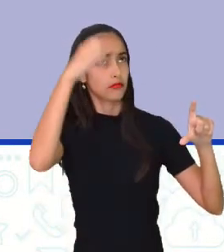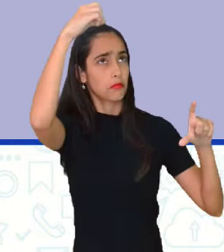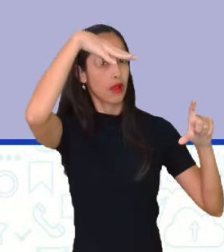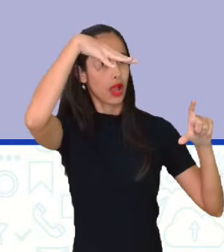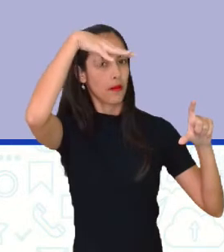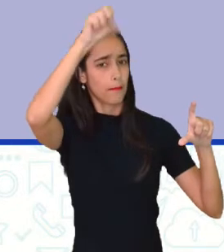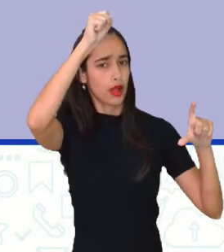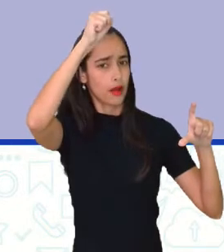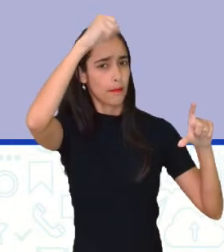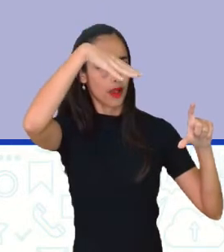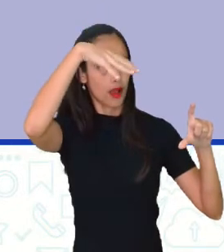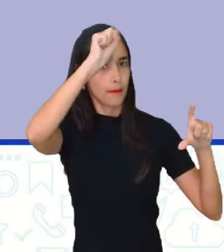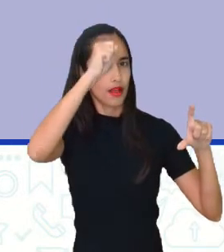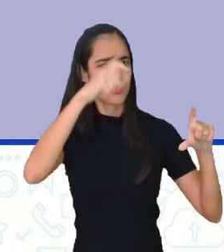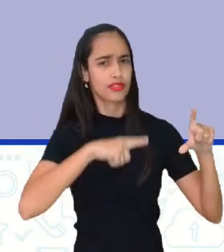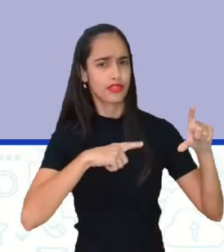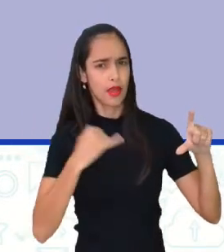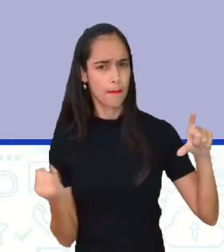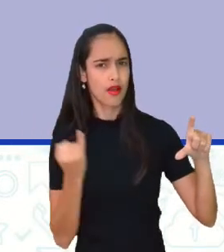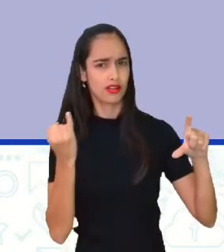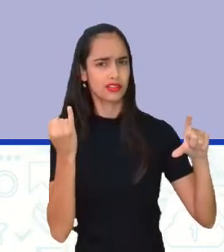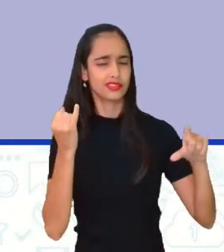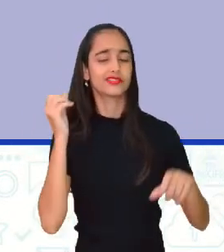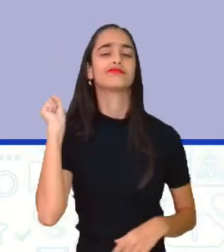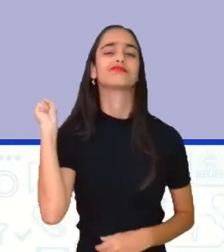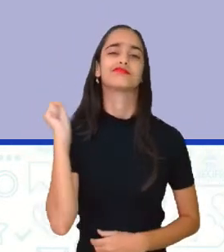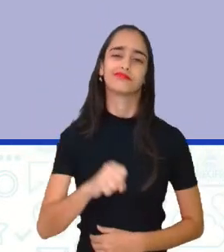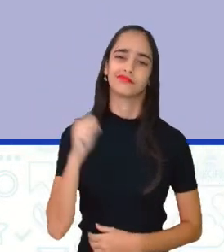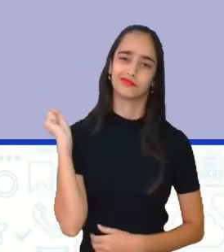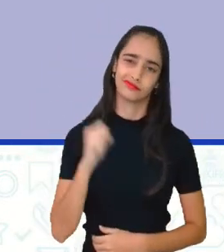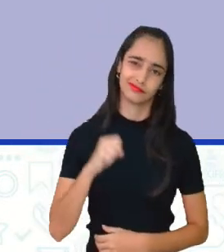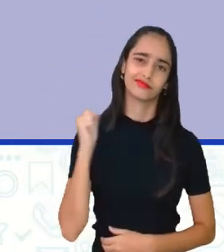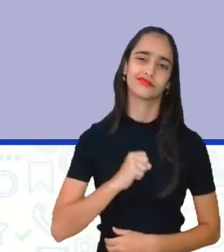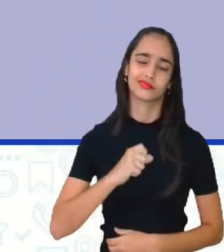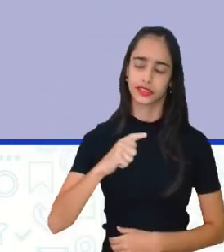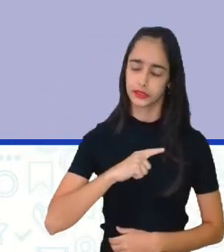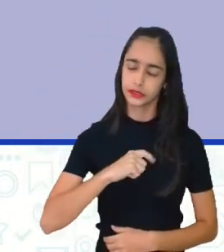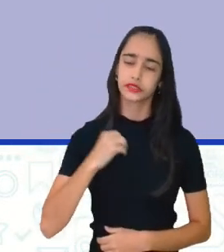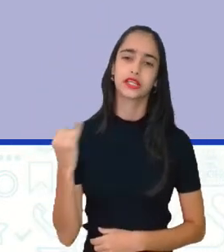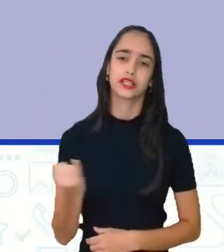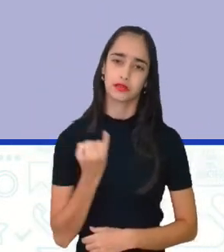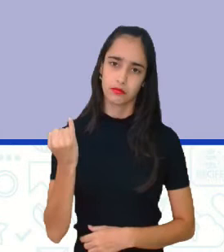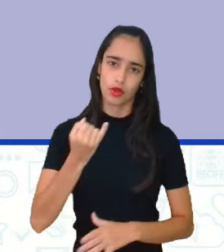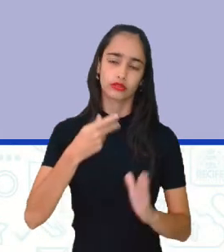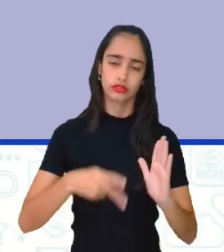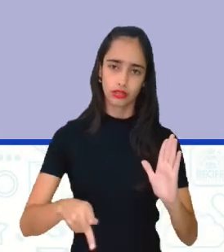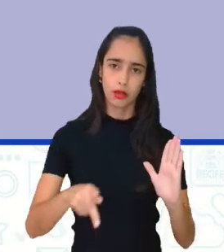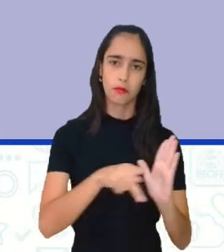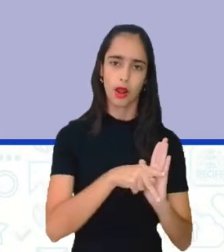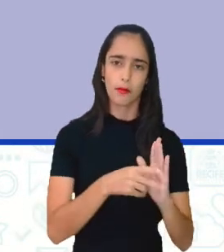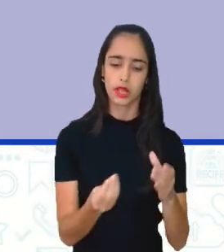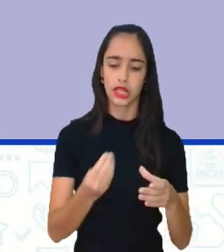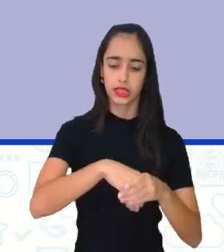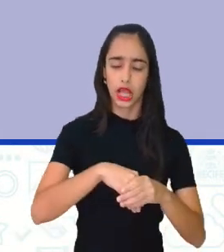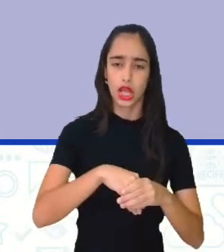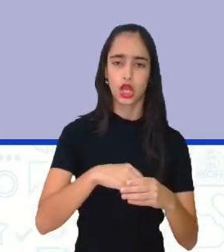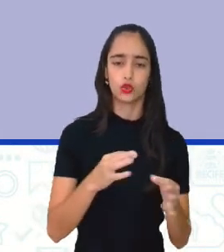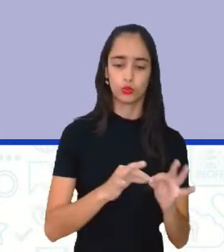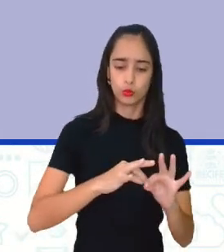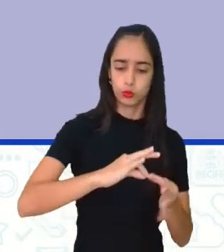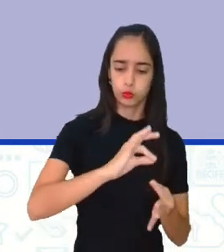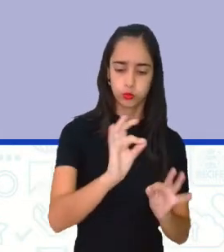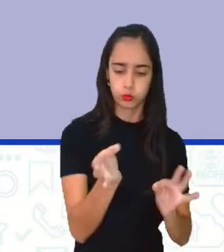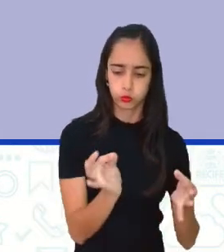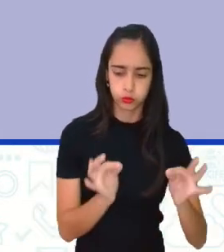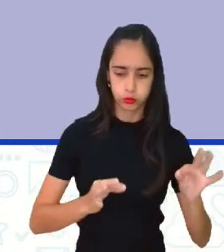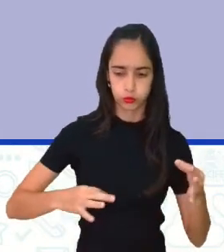na imagem, ele tem a sua importância, ele exerce a sua importância nos circuitos elétricos, nos eletrônicos que